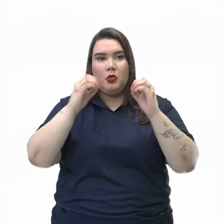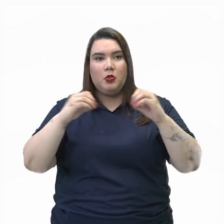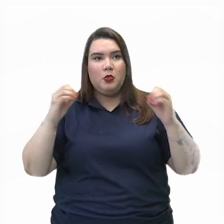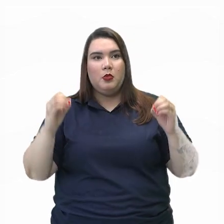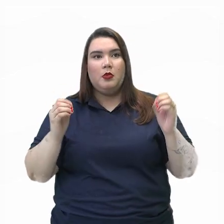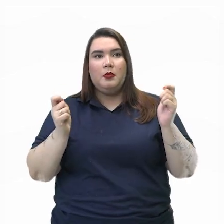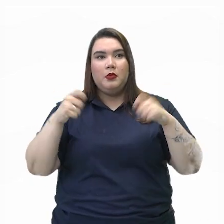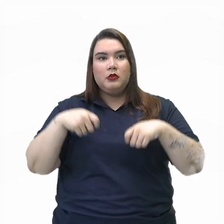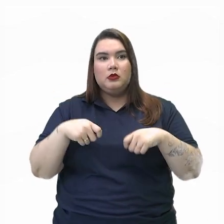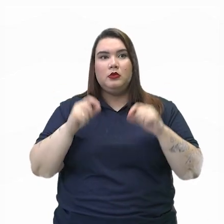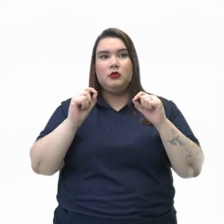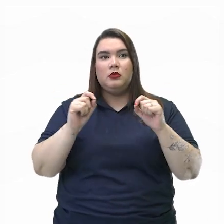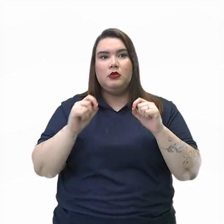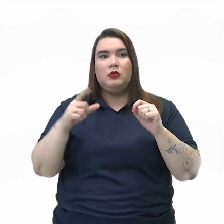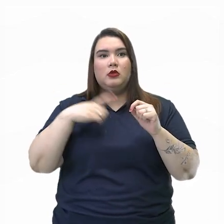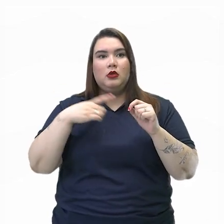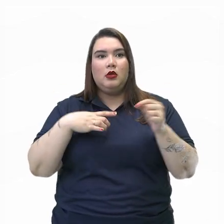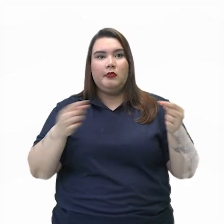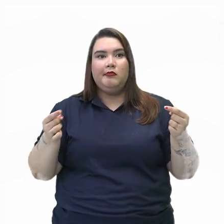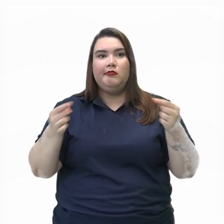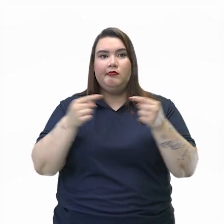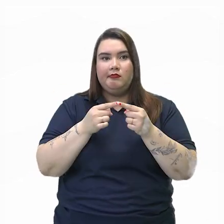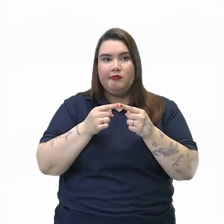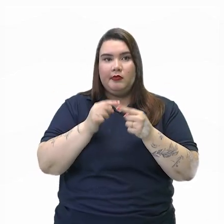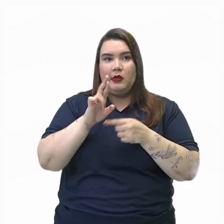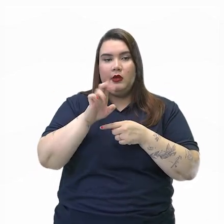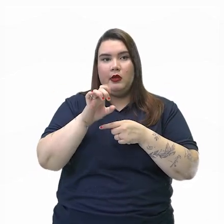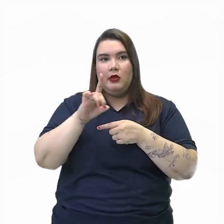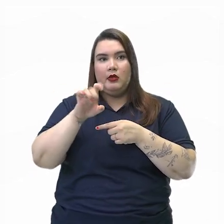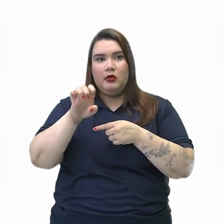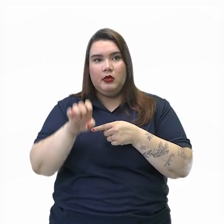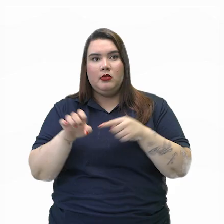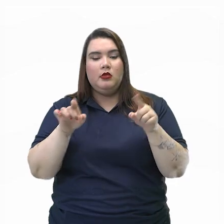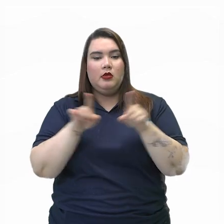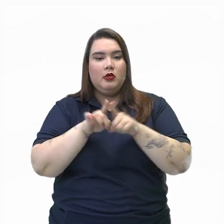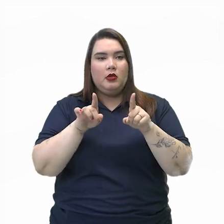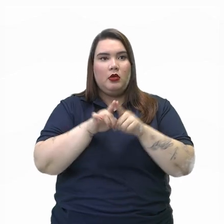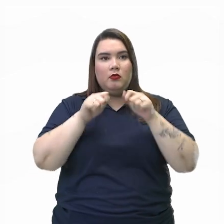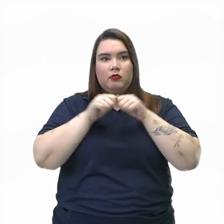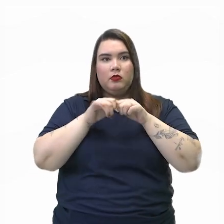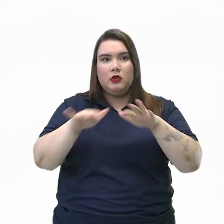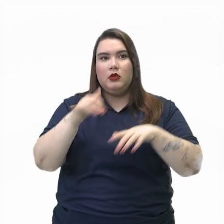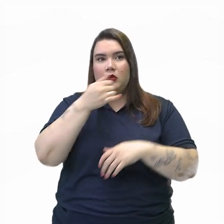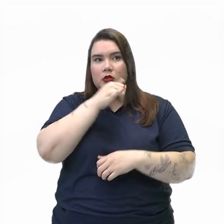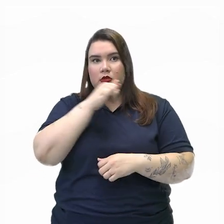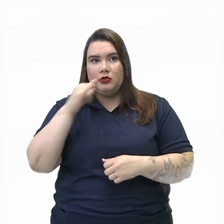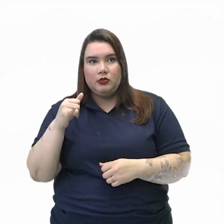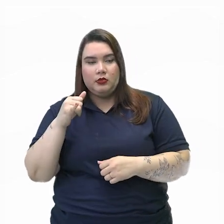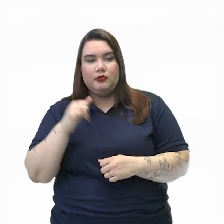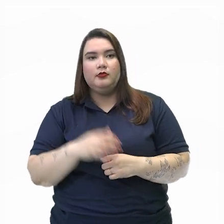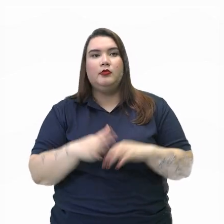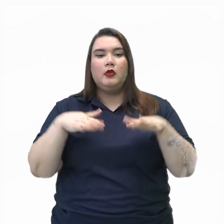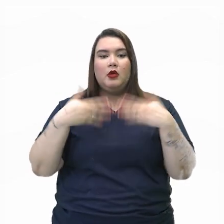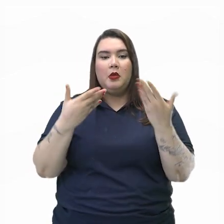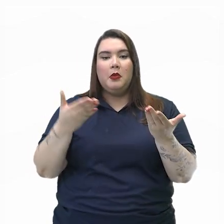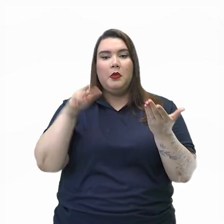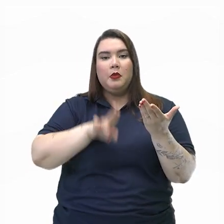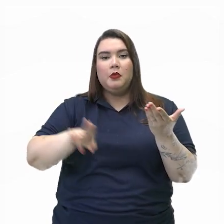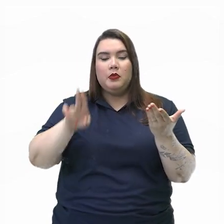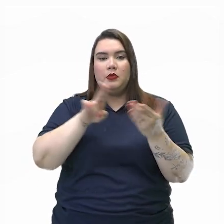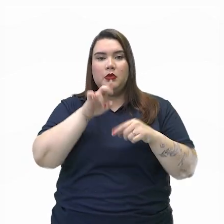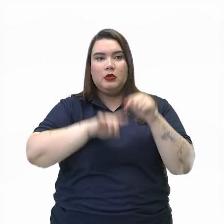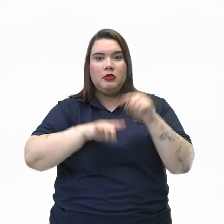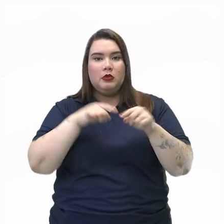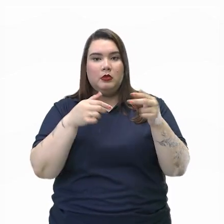onda, que permitam que ela seja lançada na rede da distribuidora de energia. E, para isso, se usa